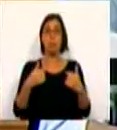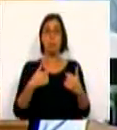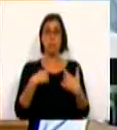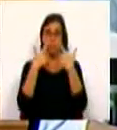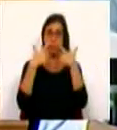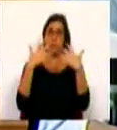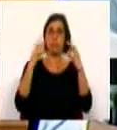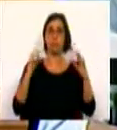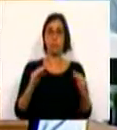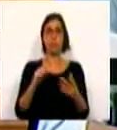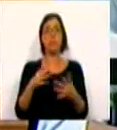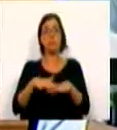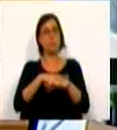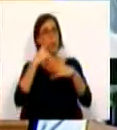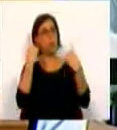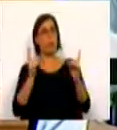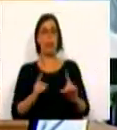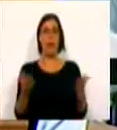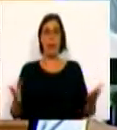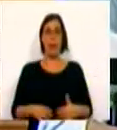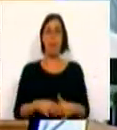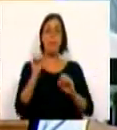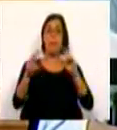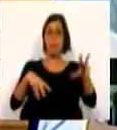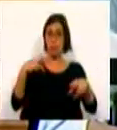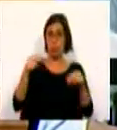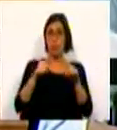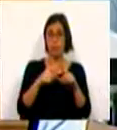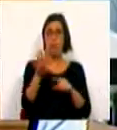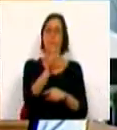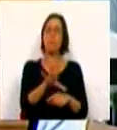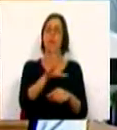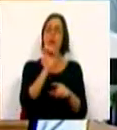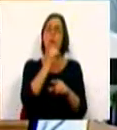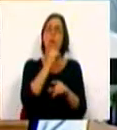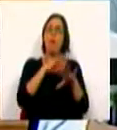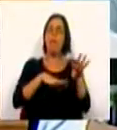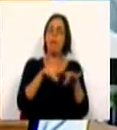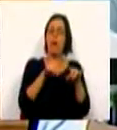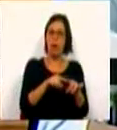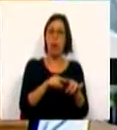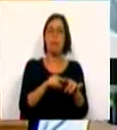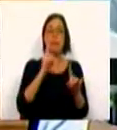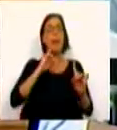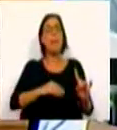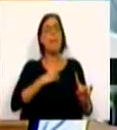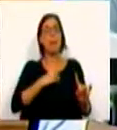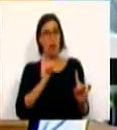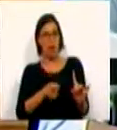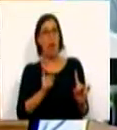visível da administração pública. A modernização na forma como fazemos é uma